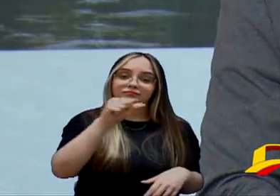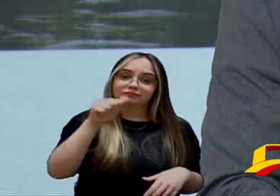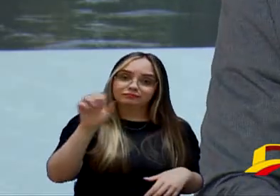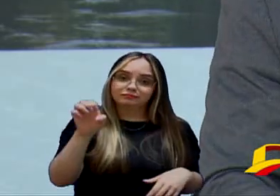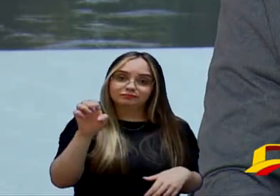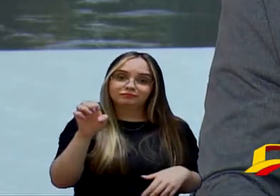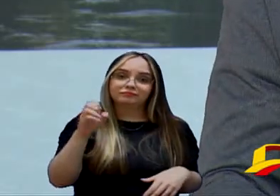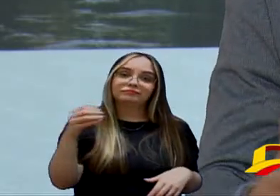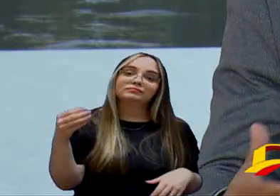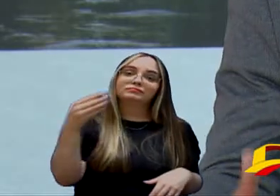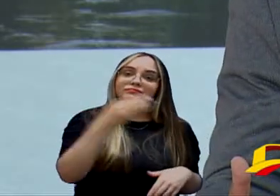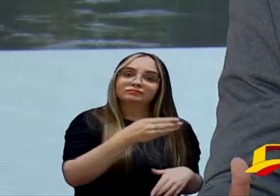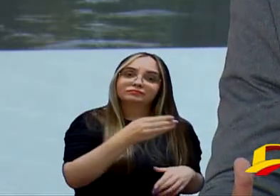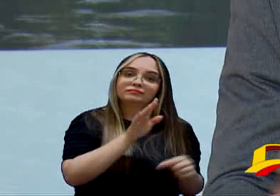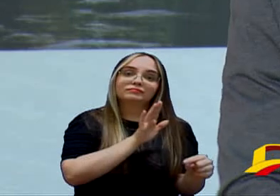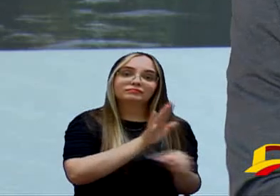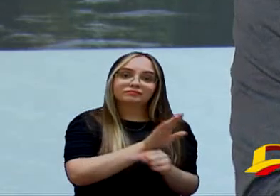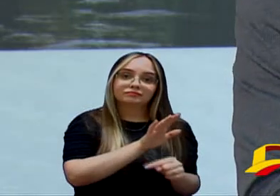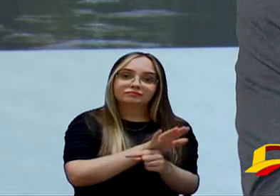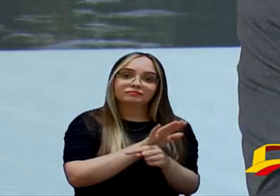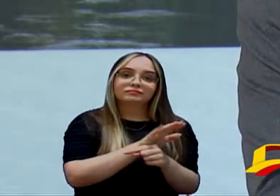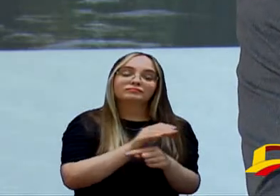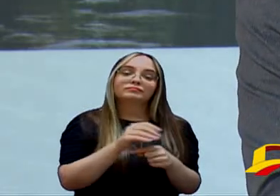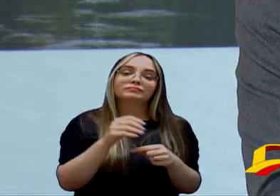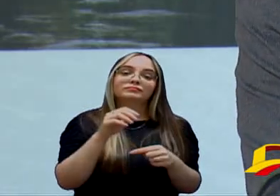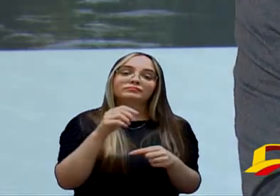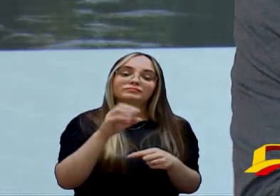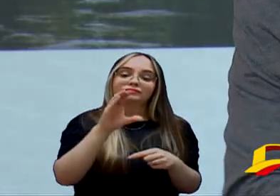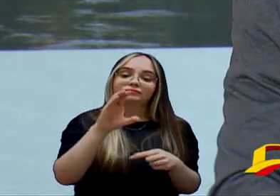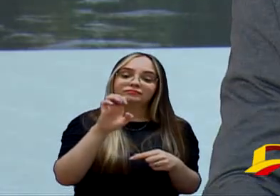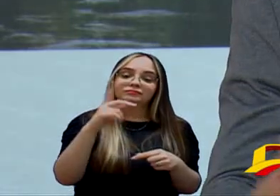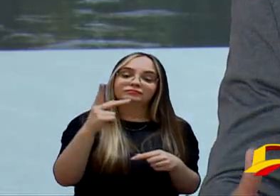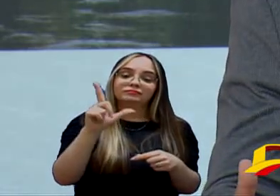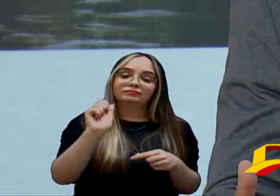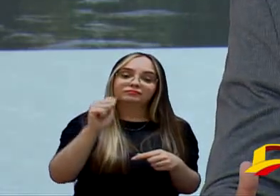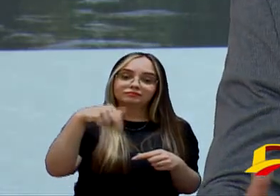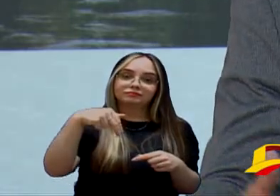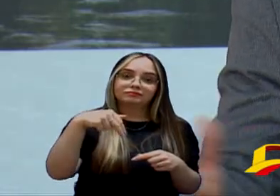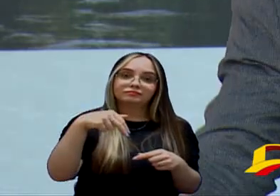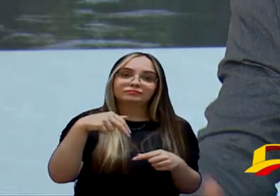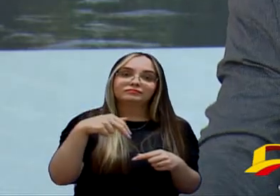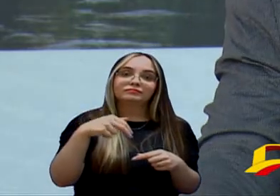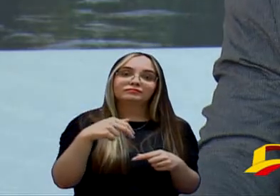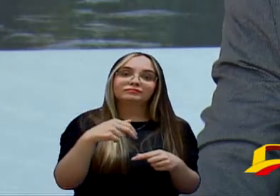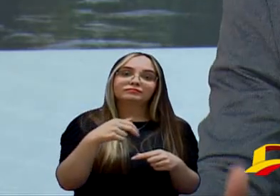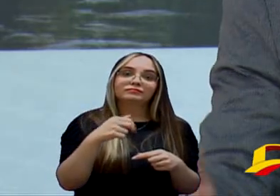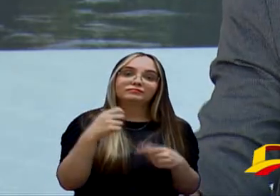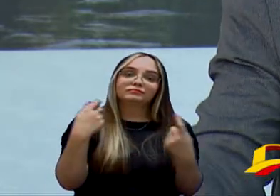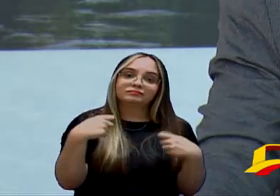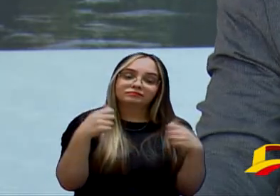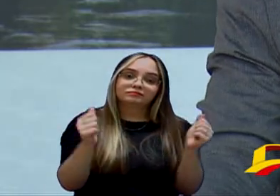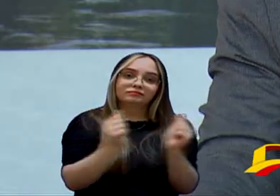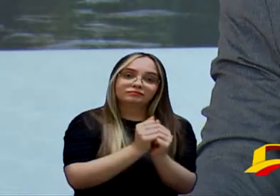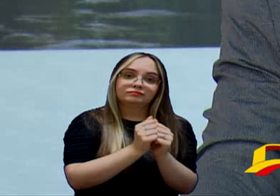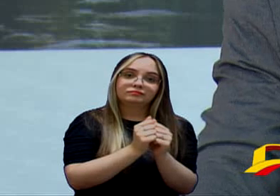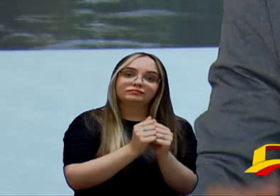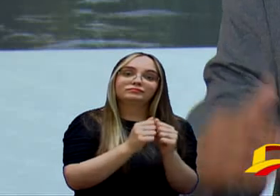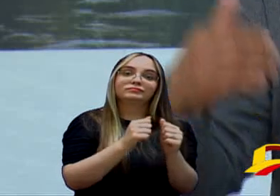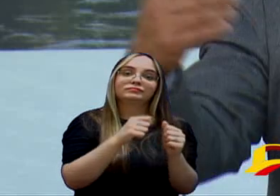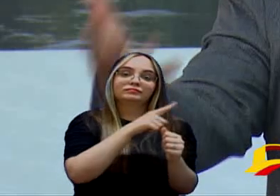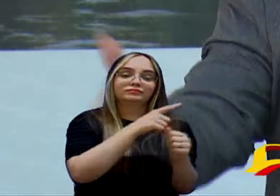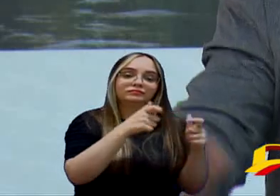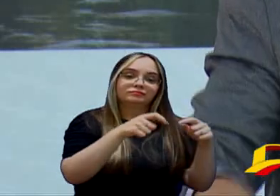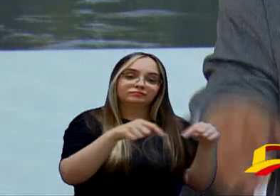é d Total apoio a ser planta que faz eu planejamento intervém junto ao